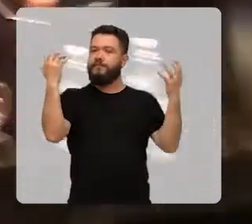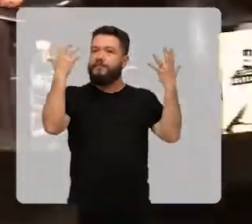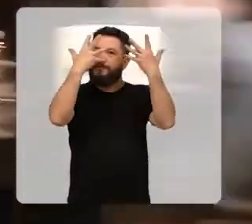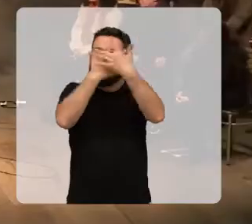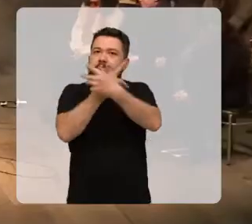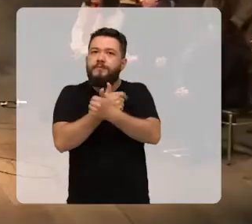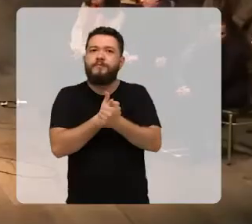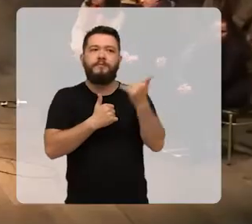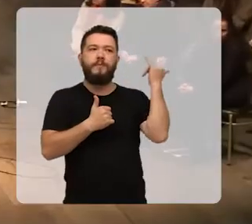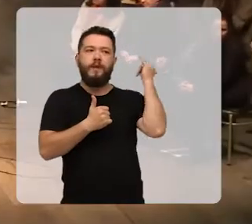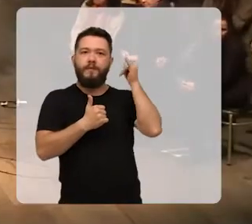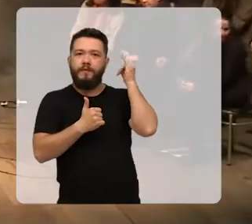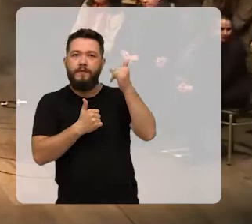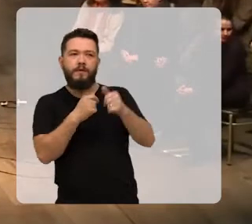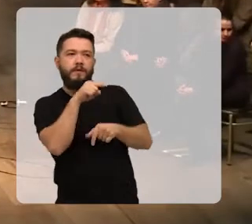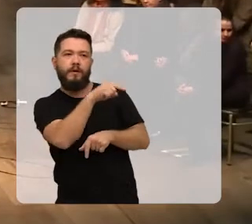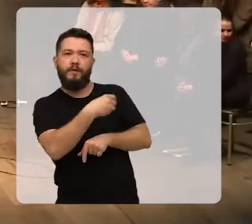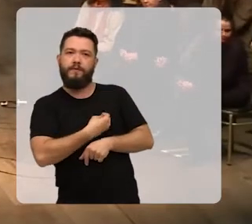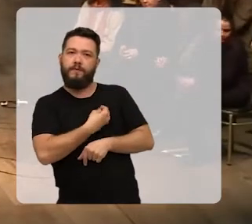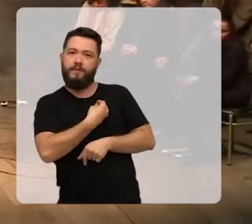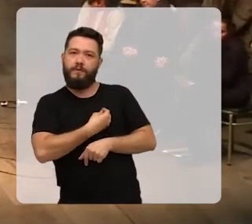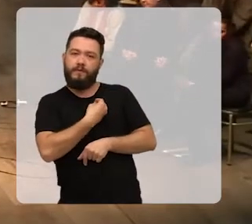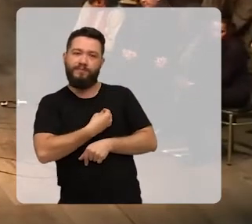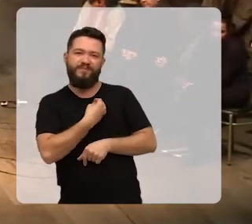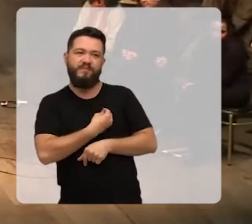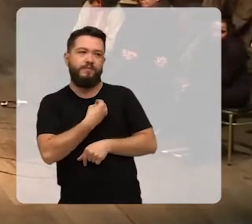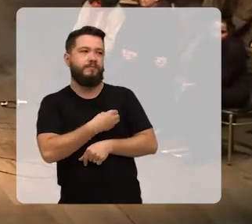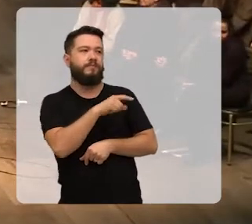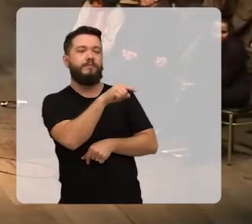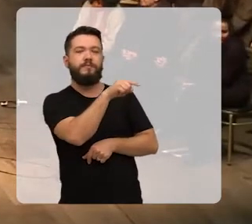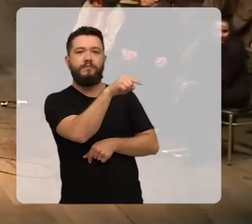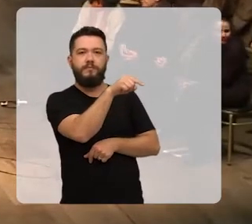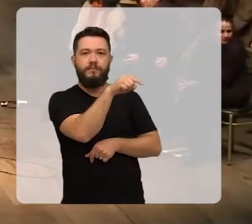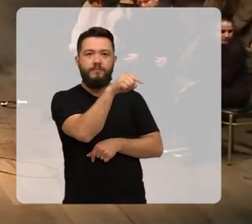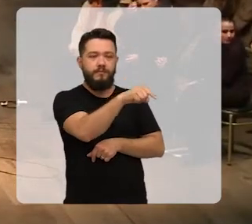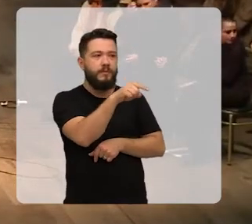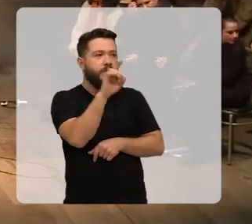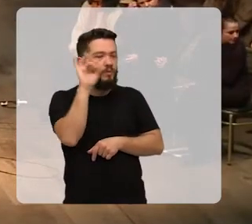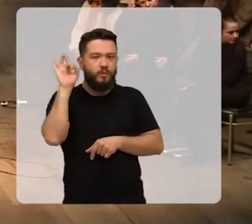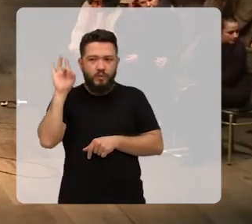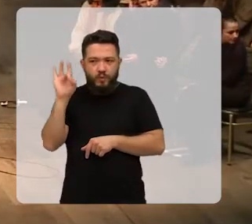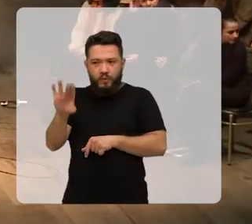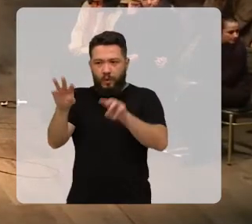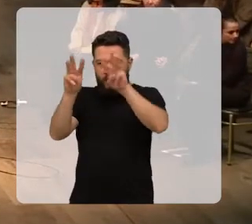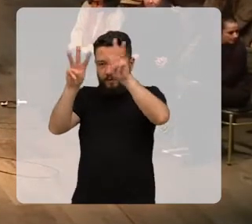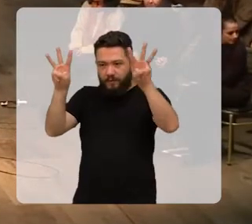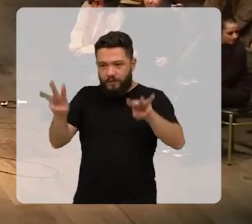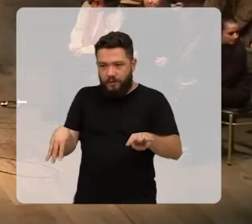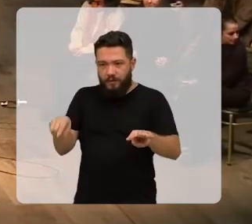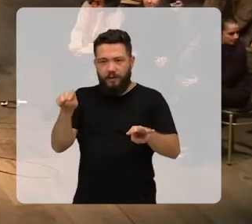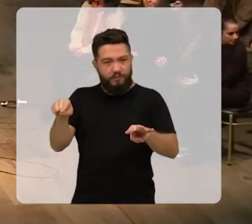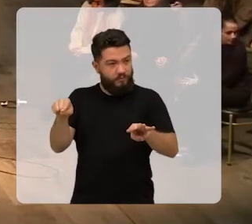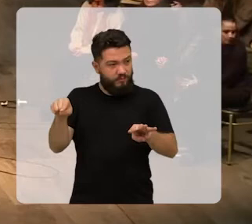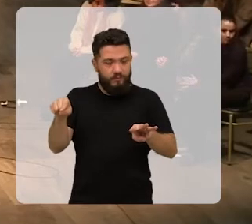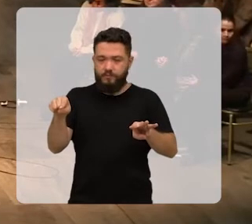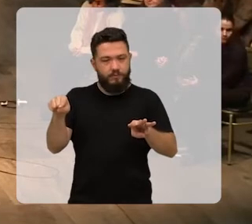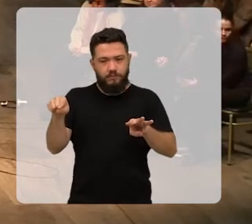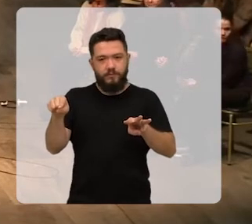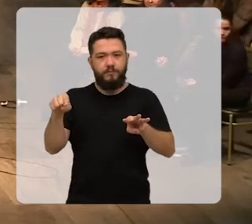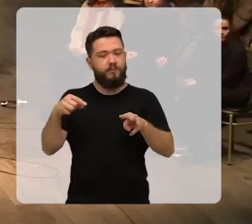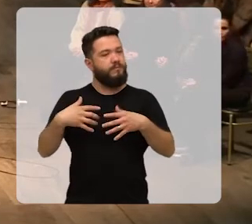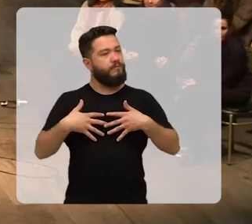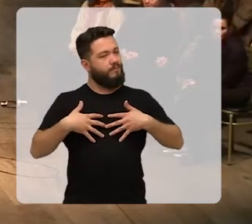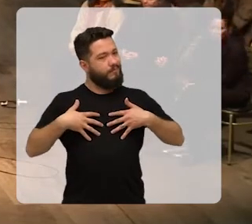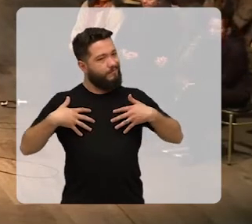esse importante e porque não dizer belo relato sobre a sua vida a mensagem que você nos